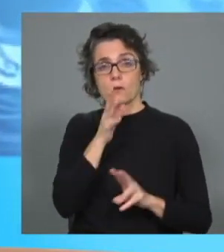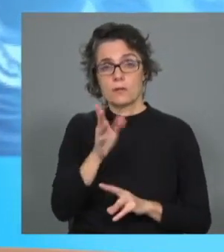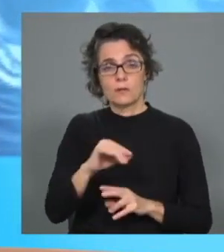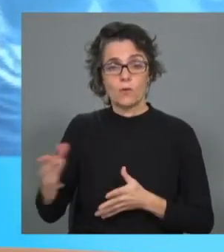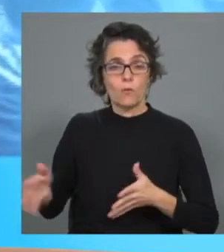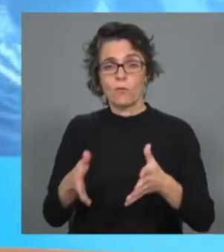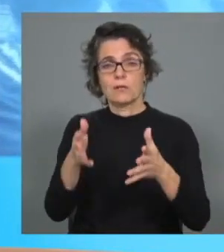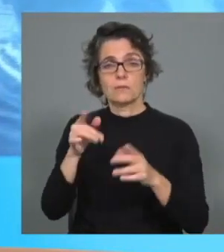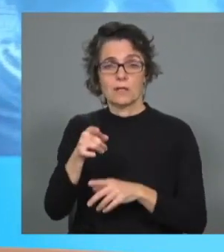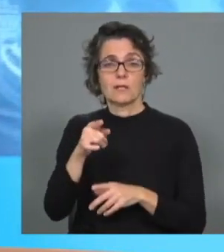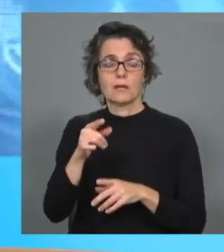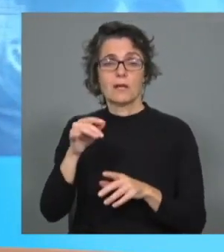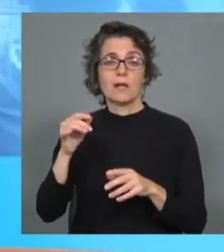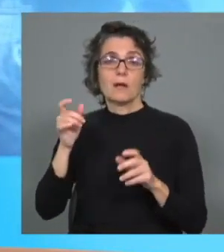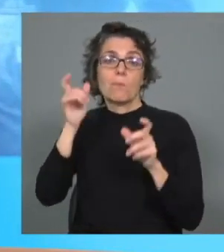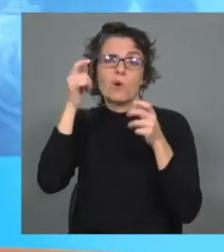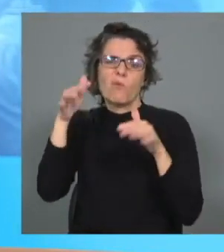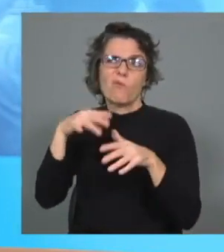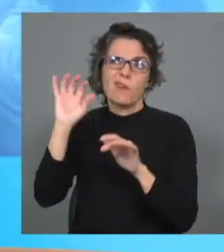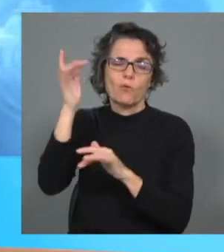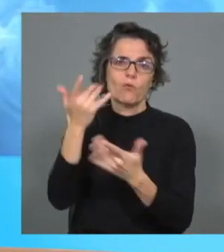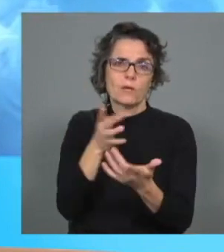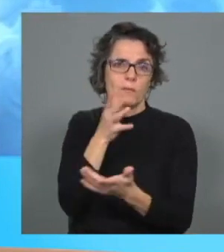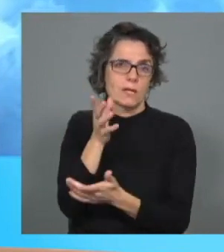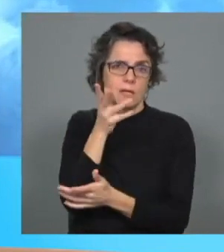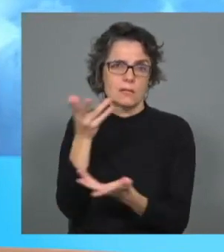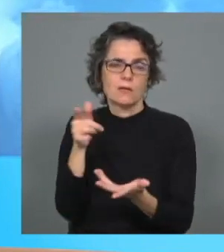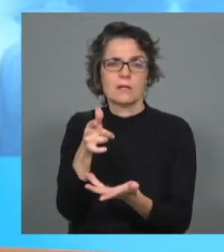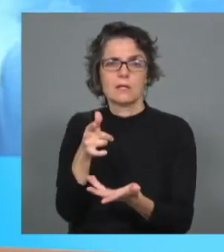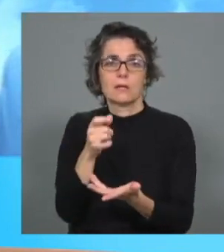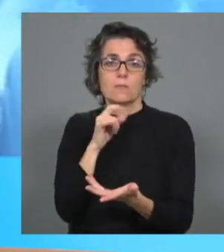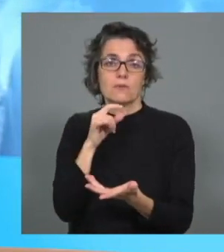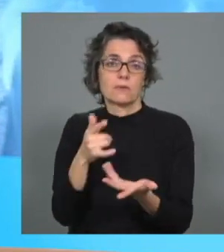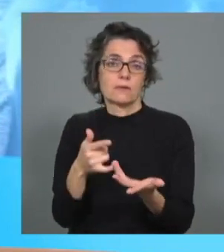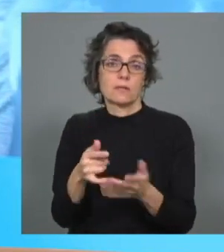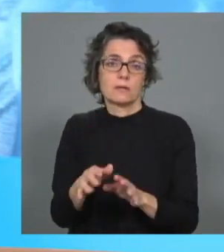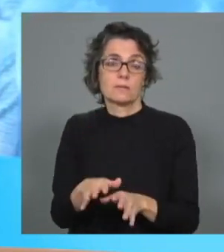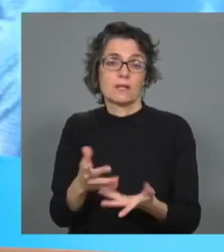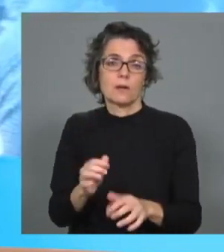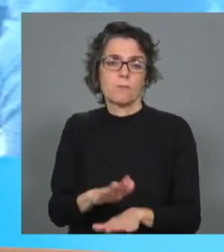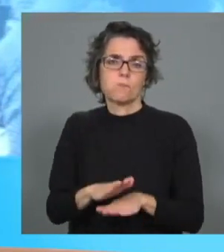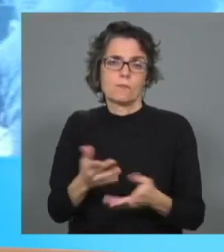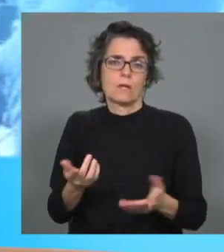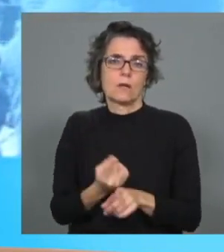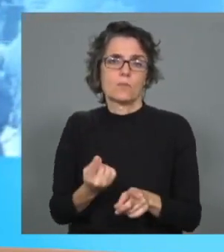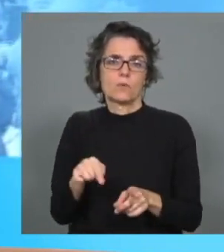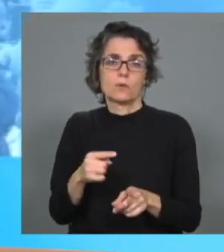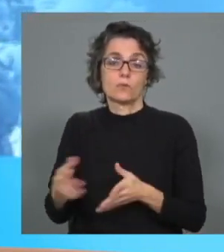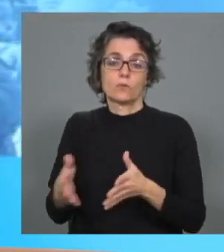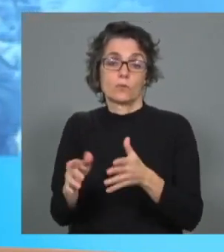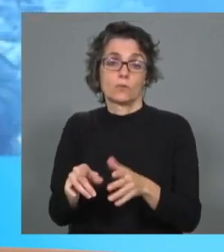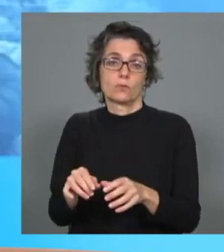autoestrada para o inferno climático, eu julgo que a única coisa que se fez foi tirar um bocadinho o pé do acelerador. Continuamos no mesmo